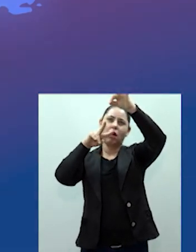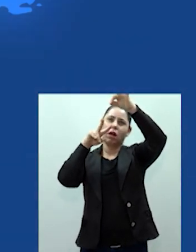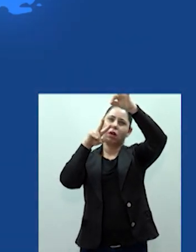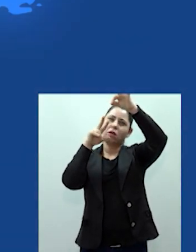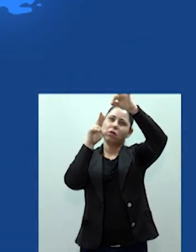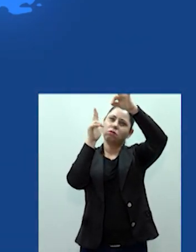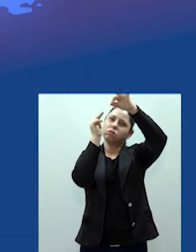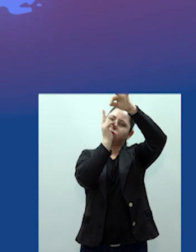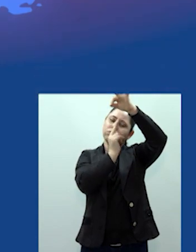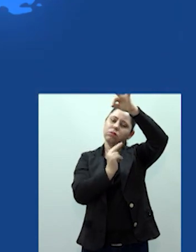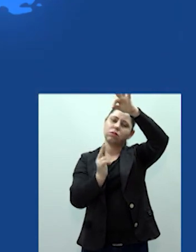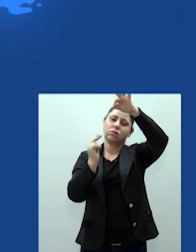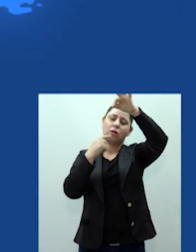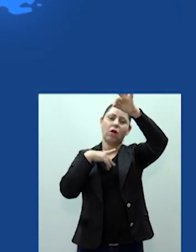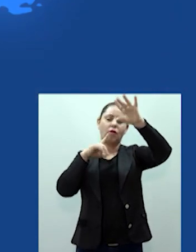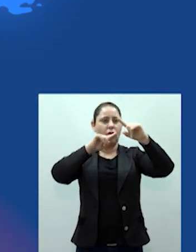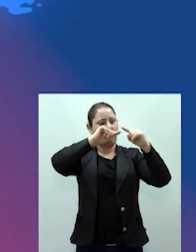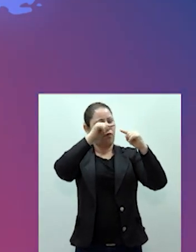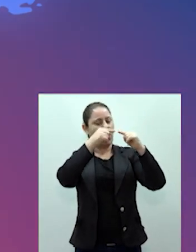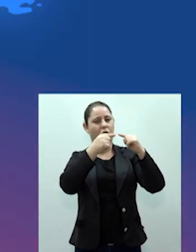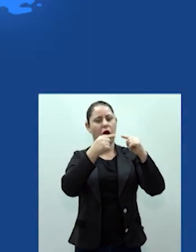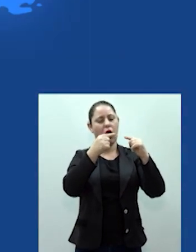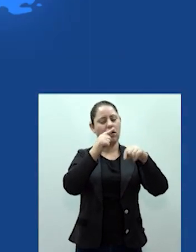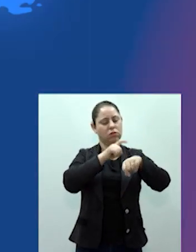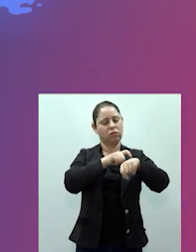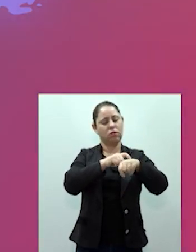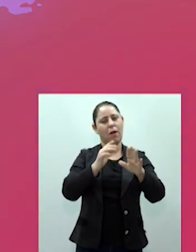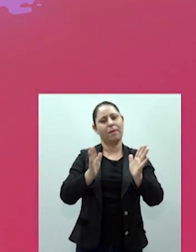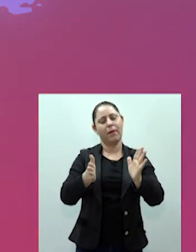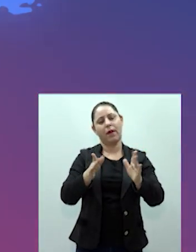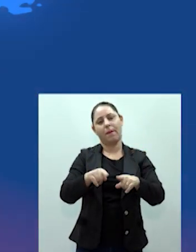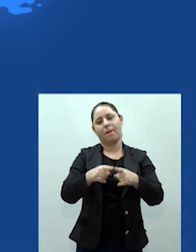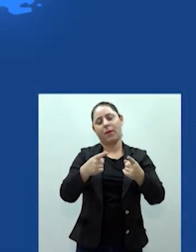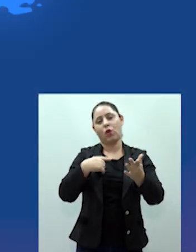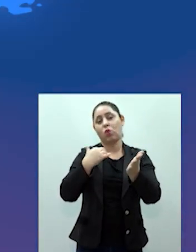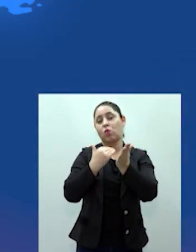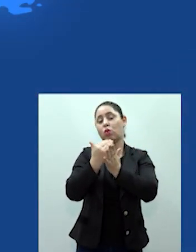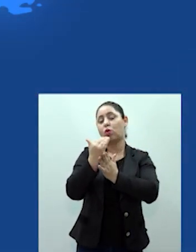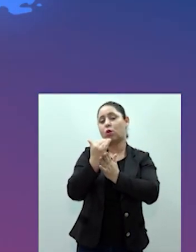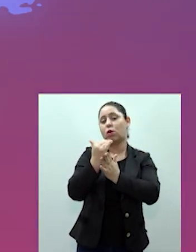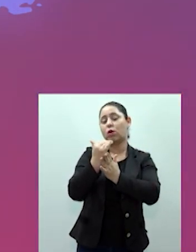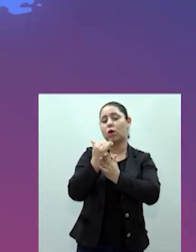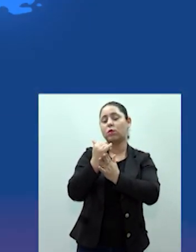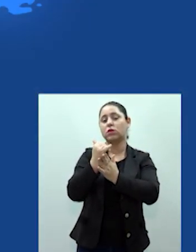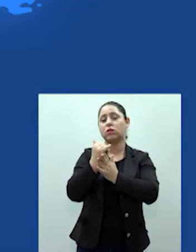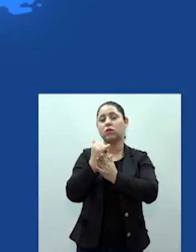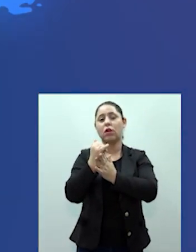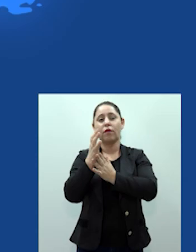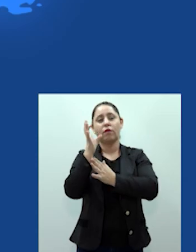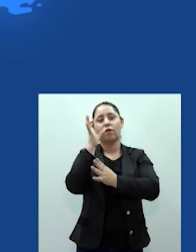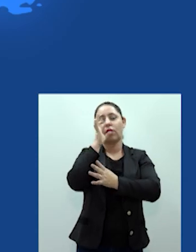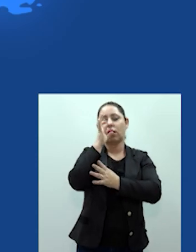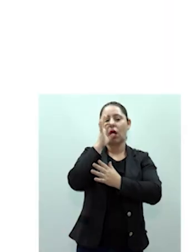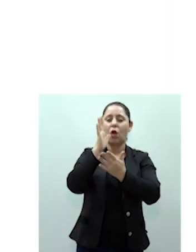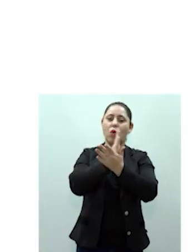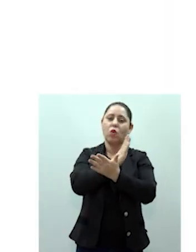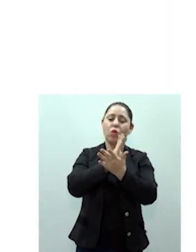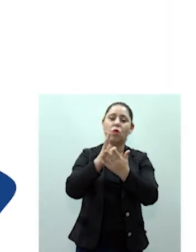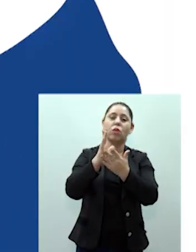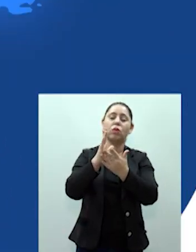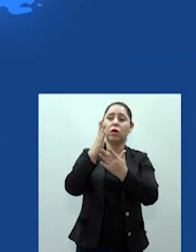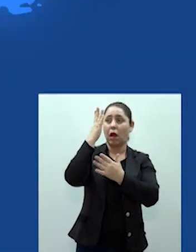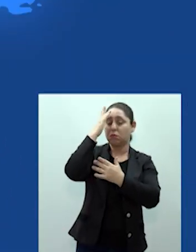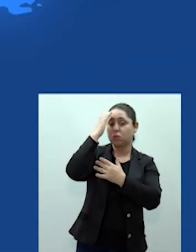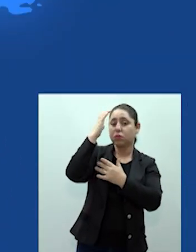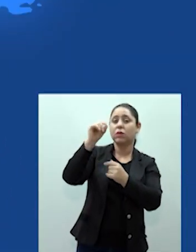imagem. E fiquei focado nisso durante um tempo. E aí eu comecei a ver algumas artistas, eu já tinha visto algumas